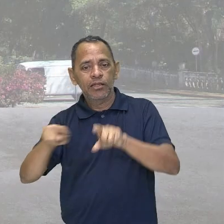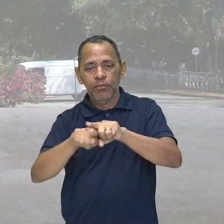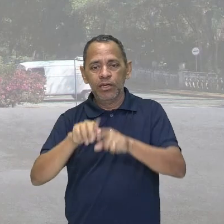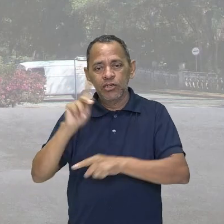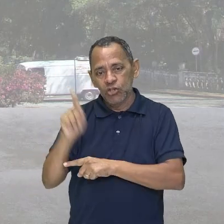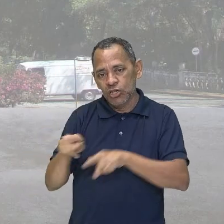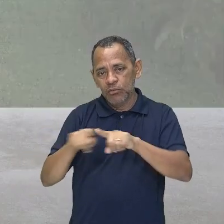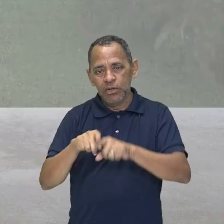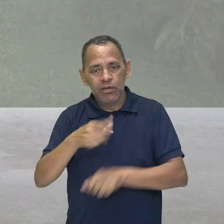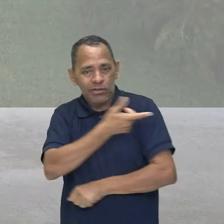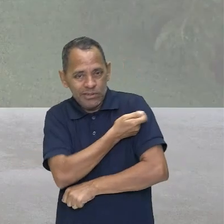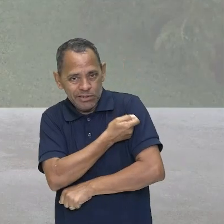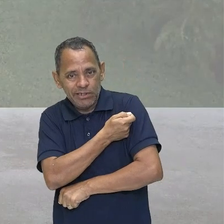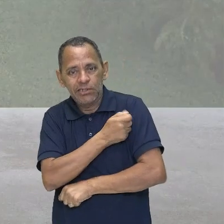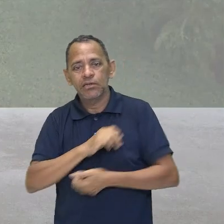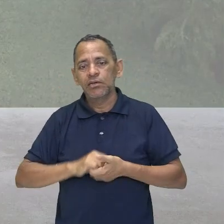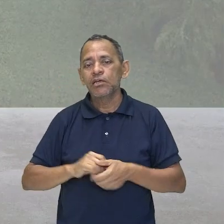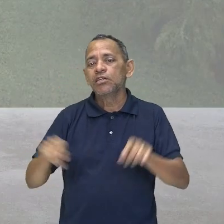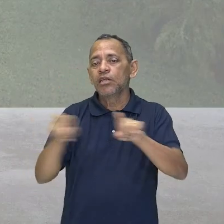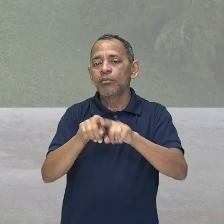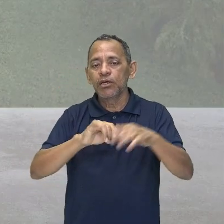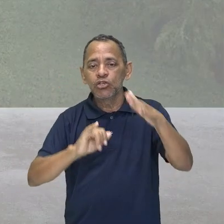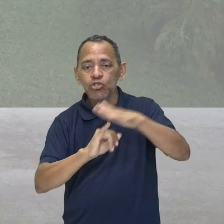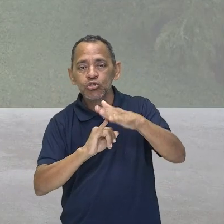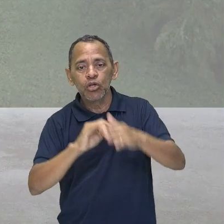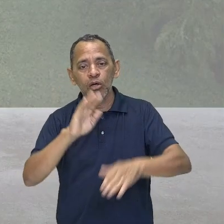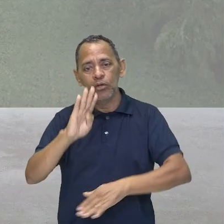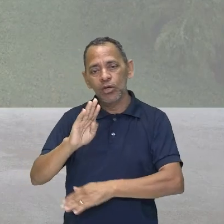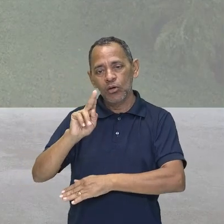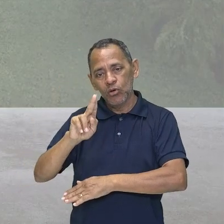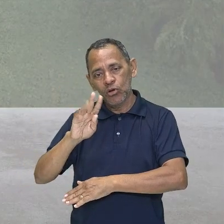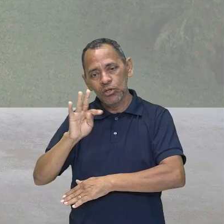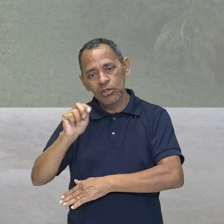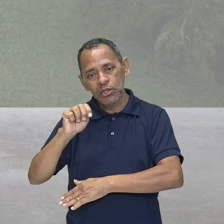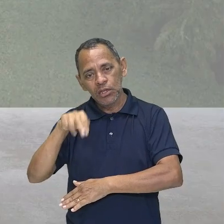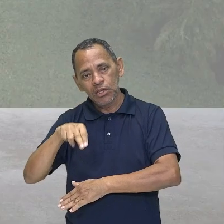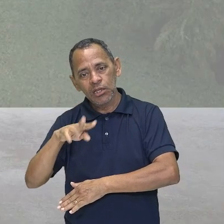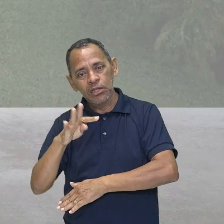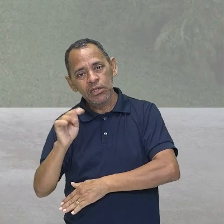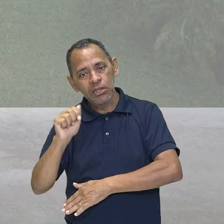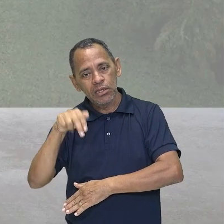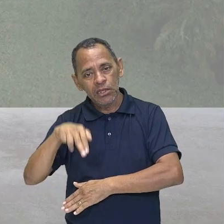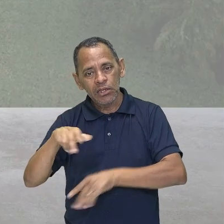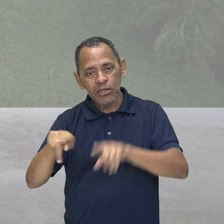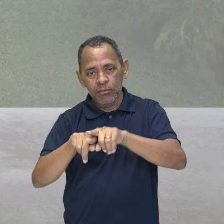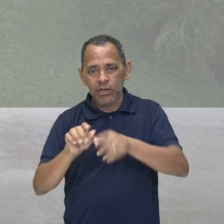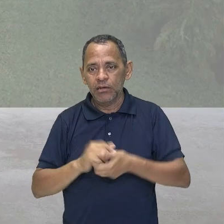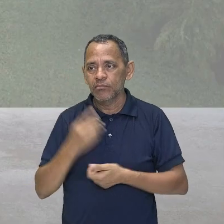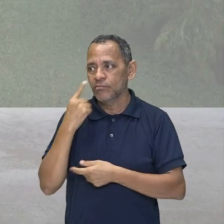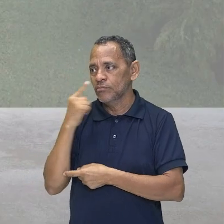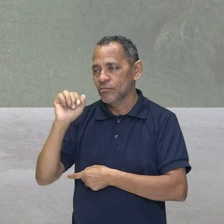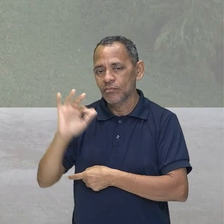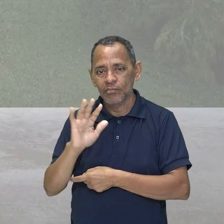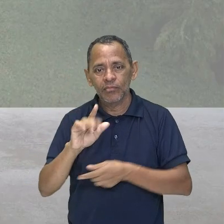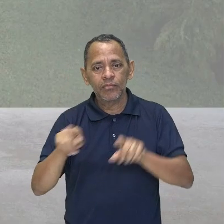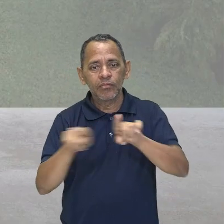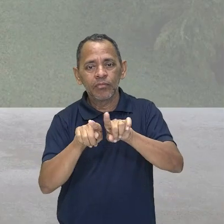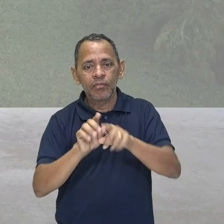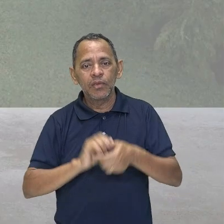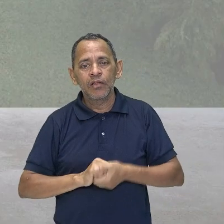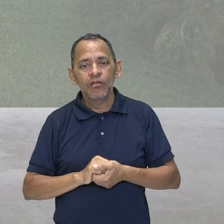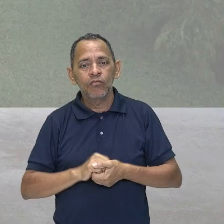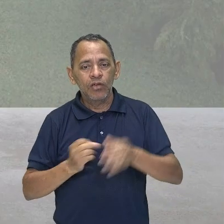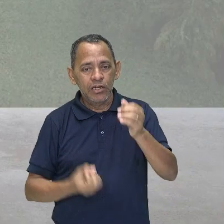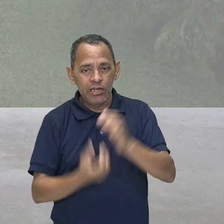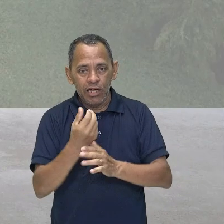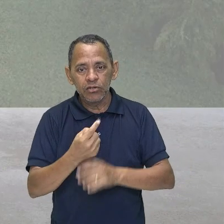no nosso país é o Instituto Butantan, como vocês podem observar na nossa imagem. certo? Então, o Instituto Butantan ele foi fundado